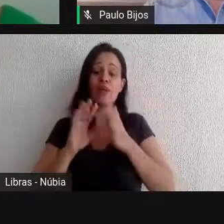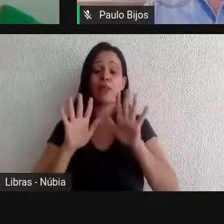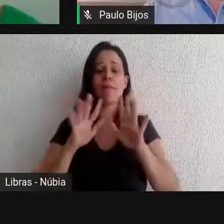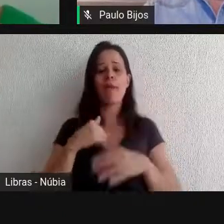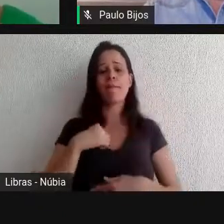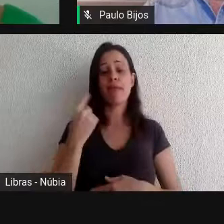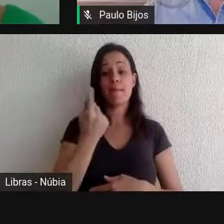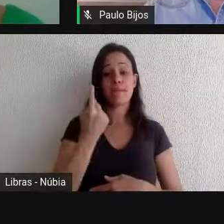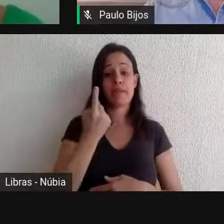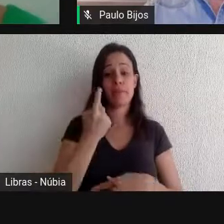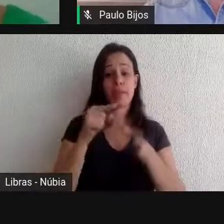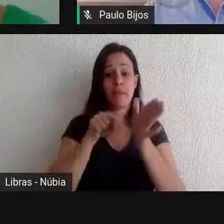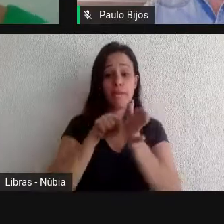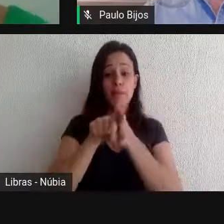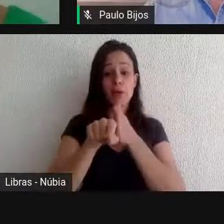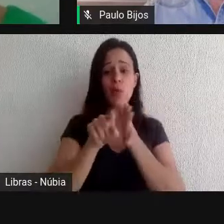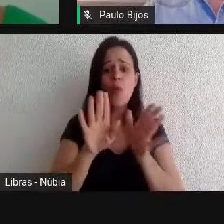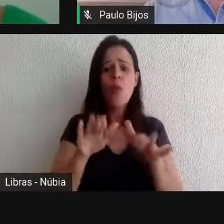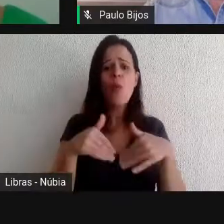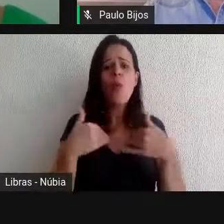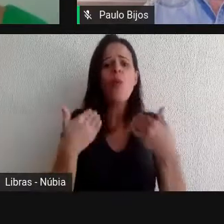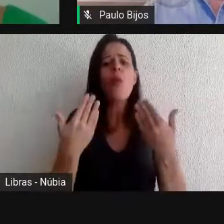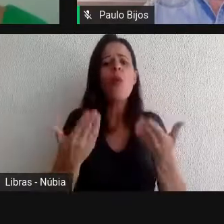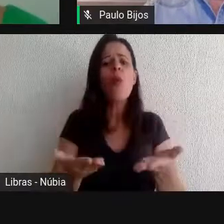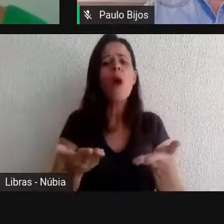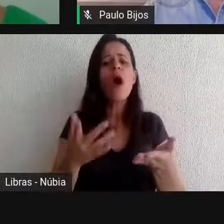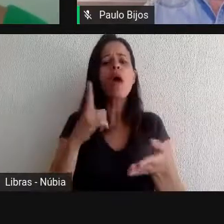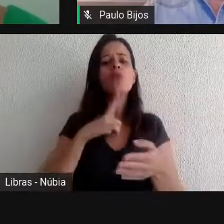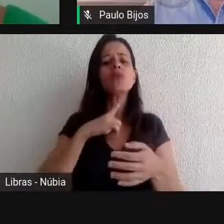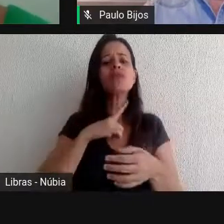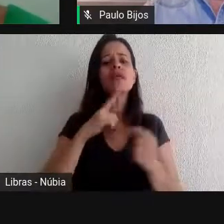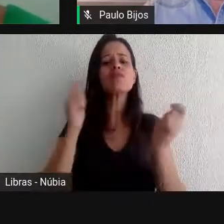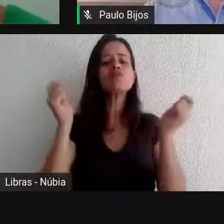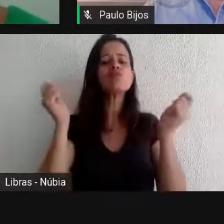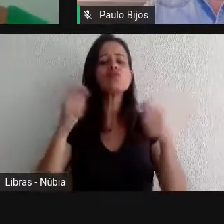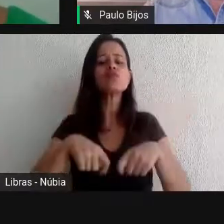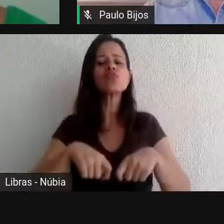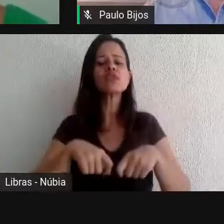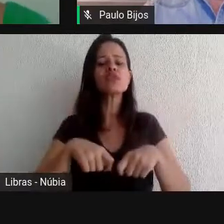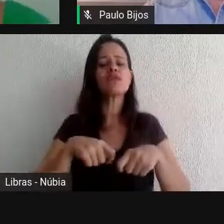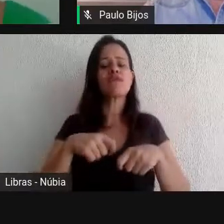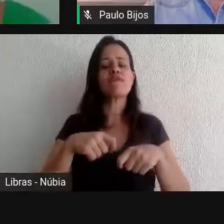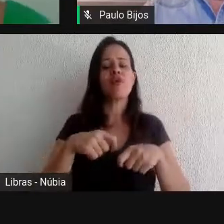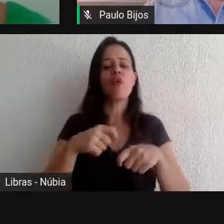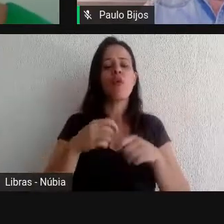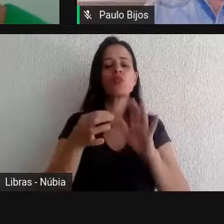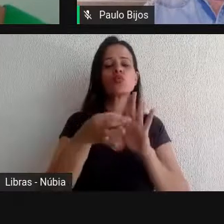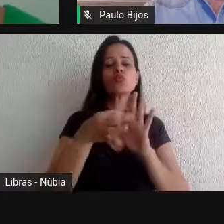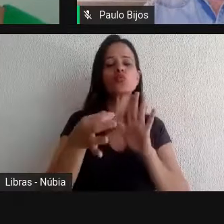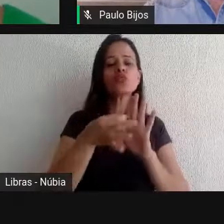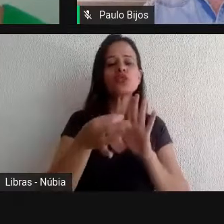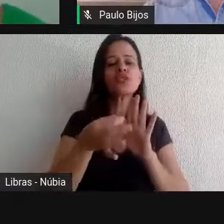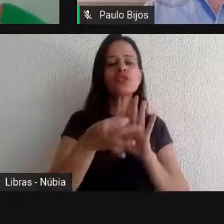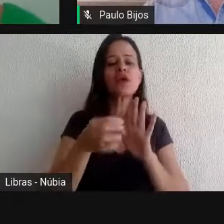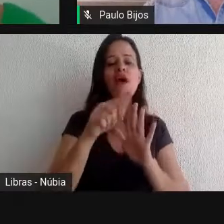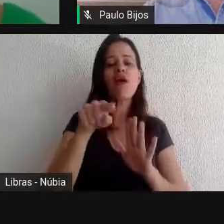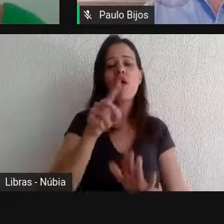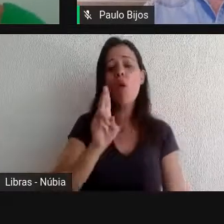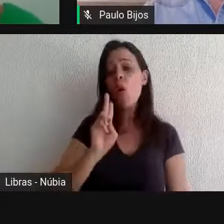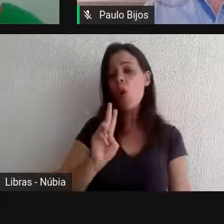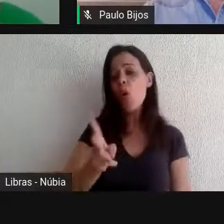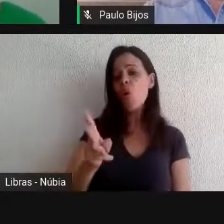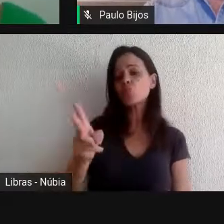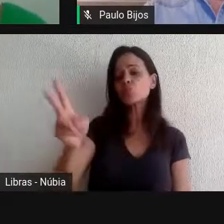pergunta. Quais seriam as possíveis derivações ou que sugestões de continuidade vocês